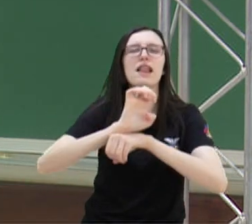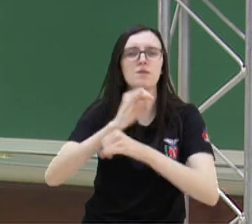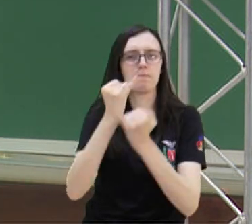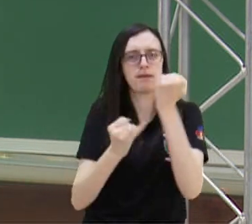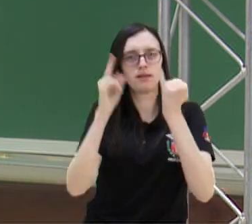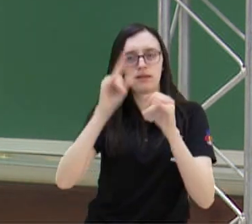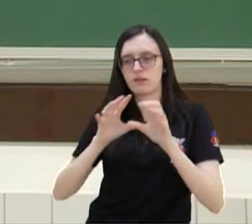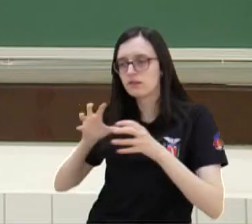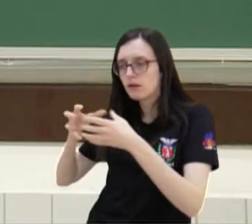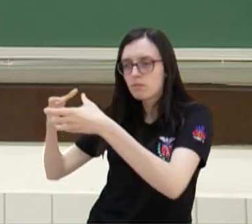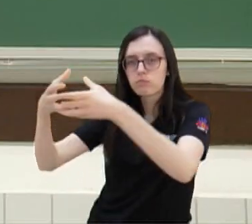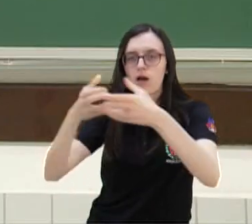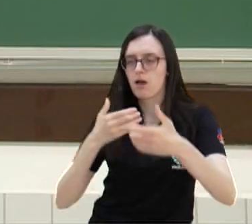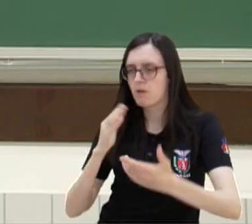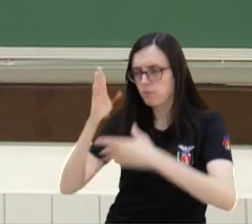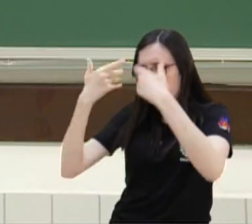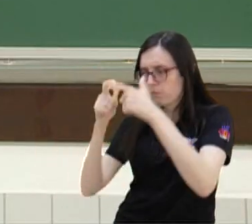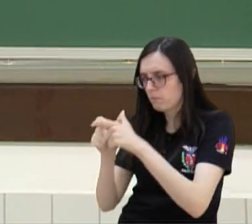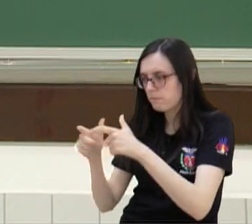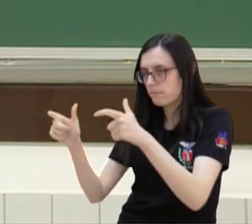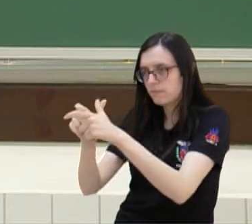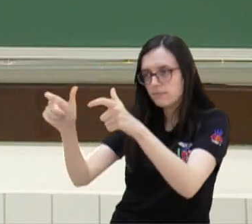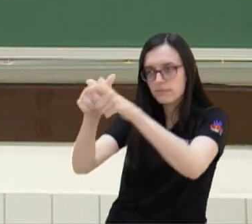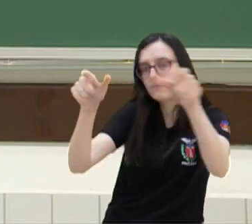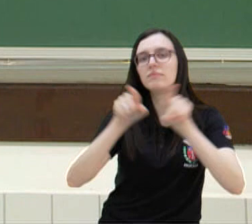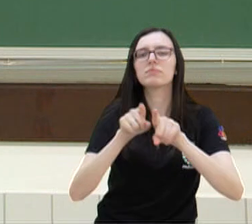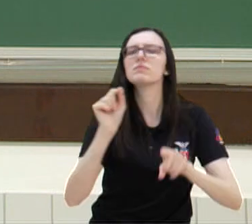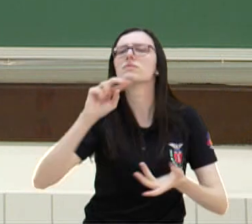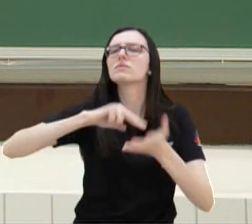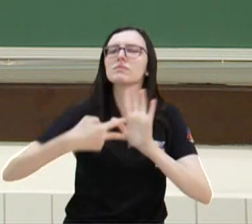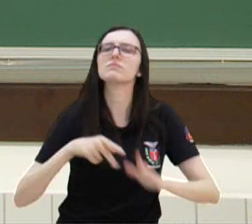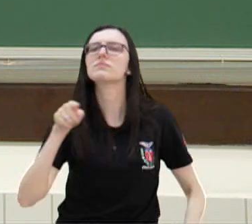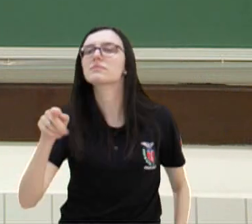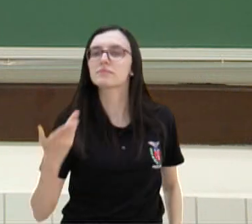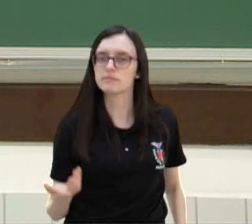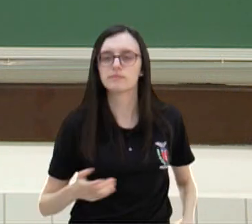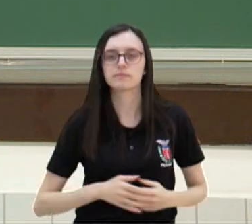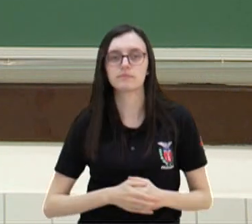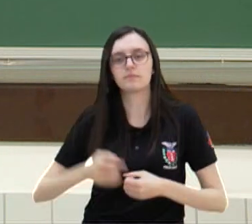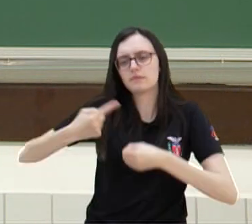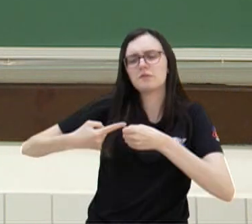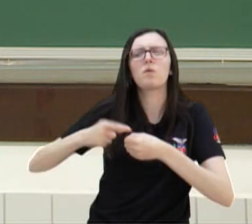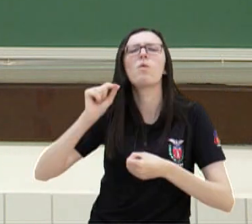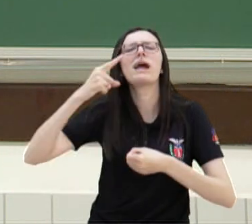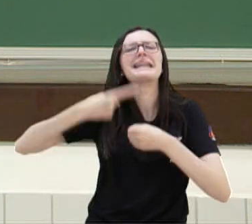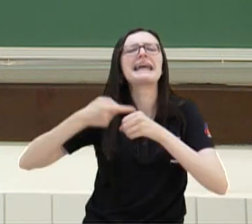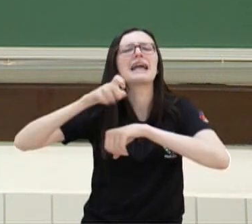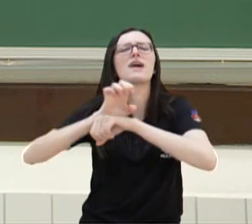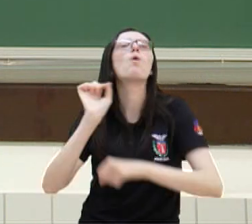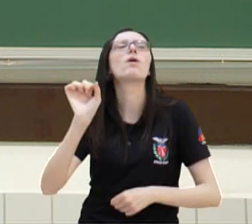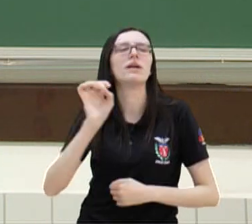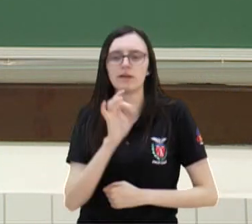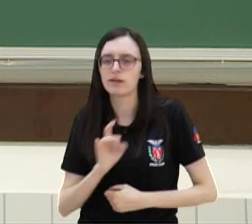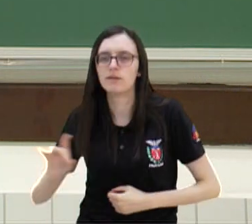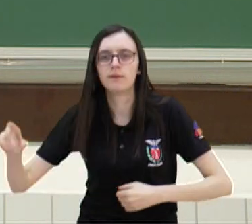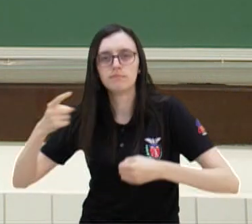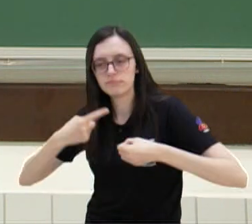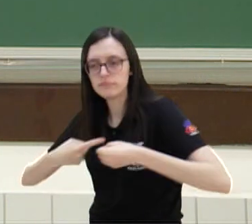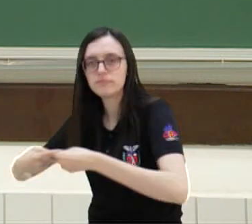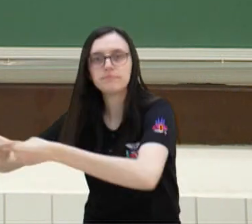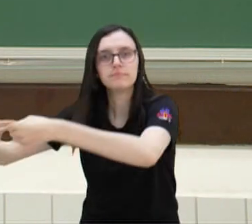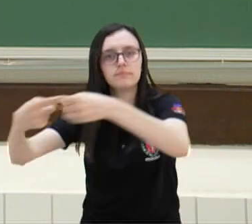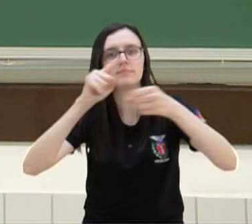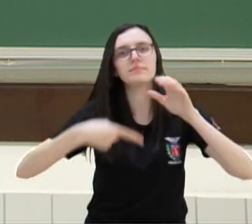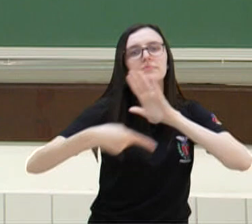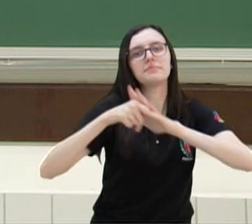pequenas comunidades evoluem para uma cidade-estado. O que é que significa isso, né? A cidade-estado? Que cada cidadezinha que